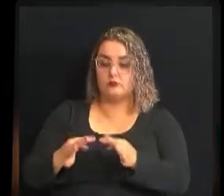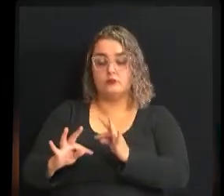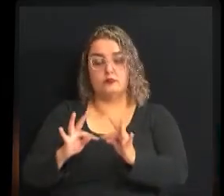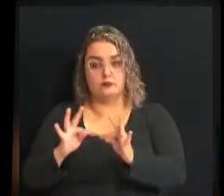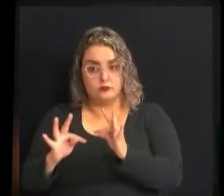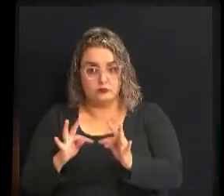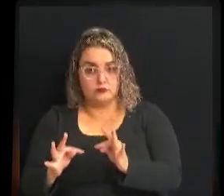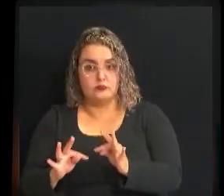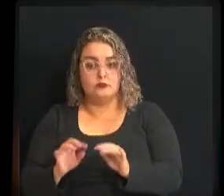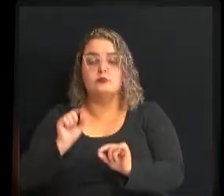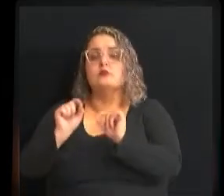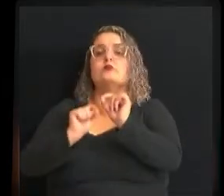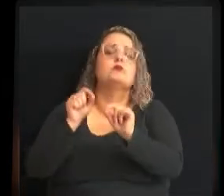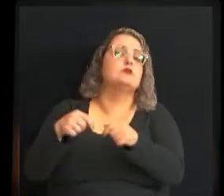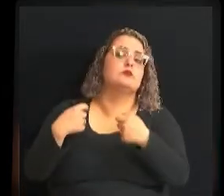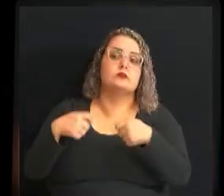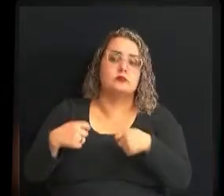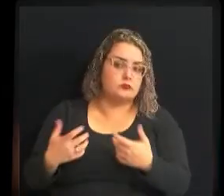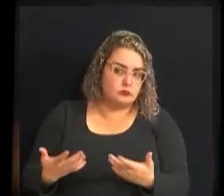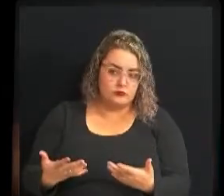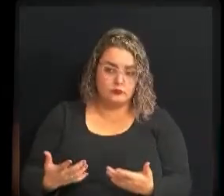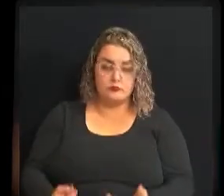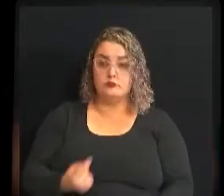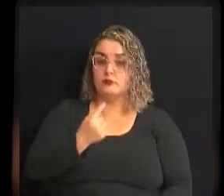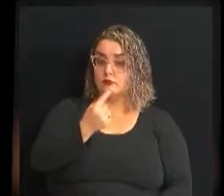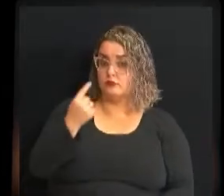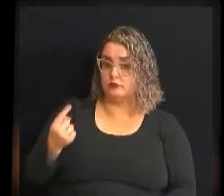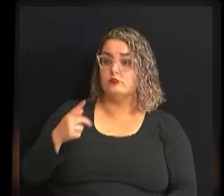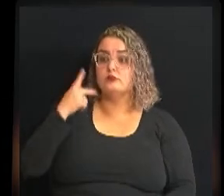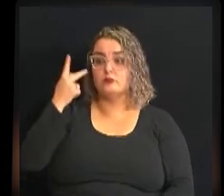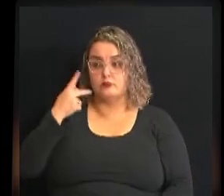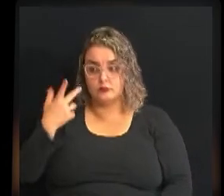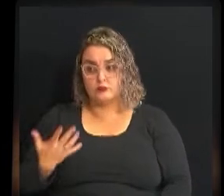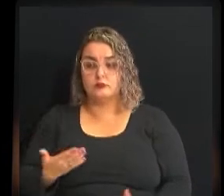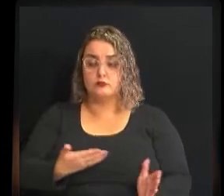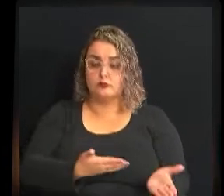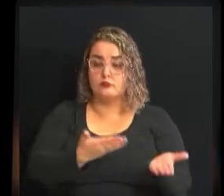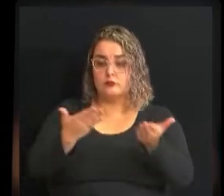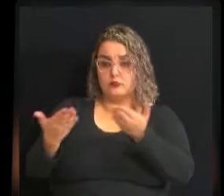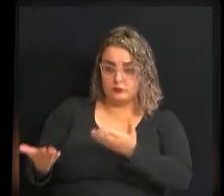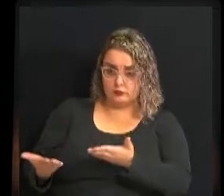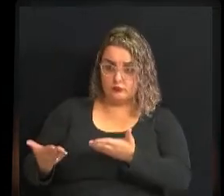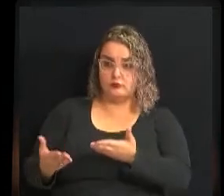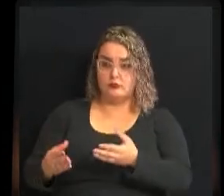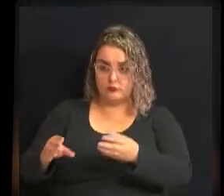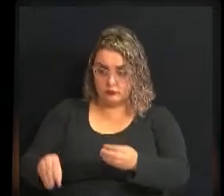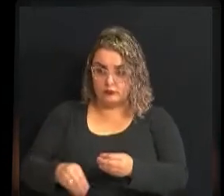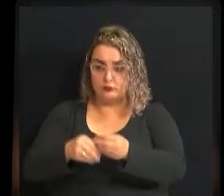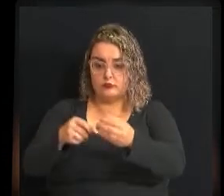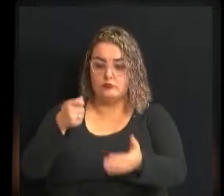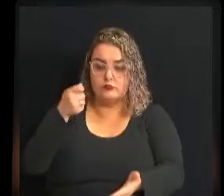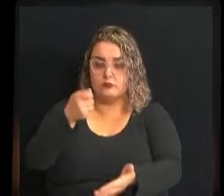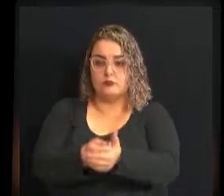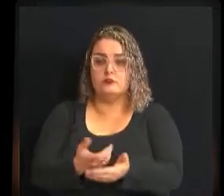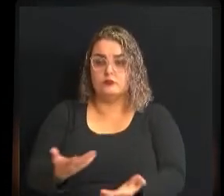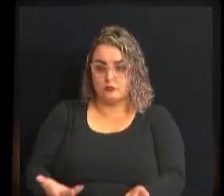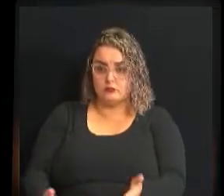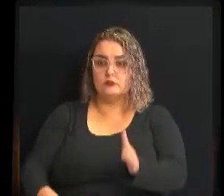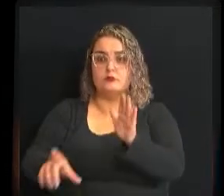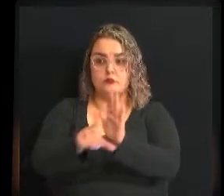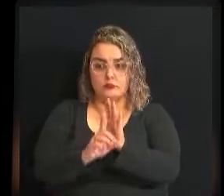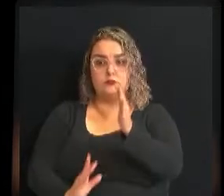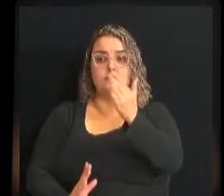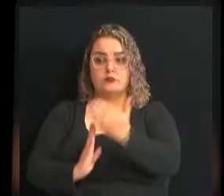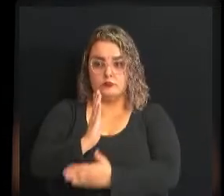uma primeira orientação técnica sobre o que será necessário para que cada parlamentar Apresente as emendas em positivas